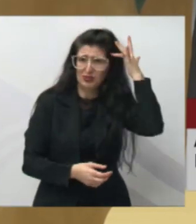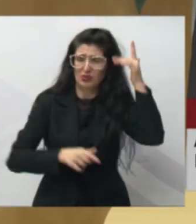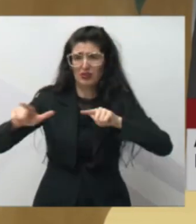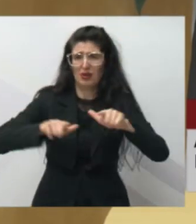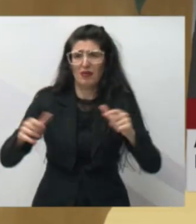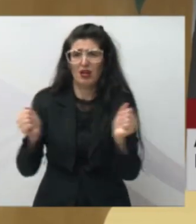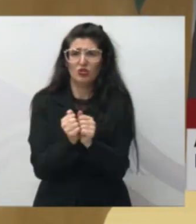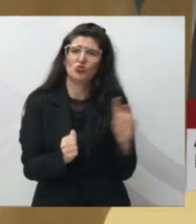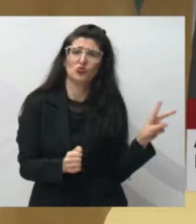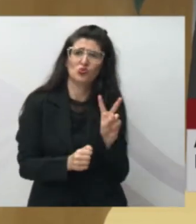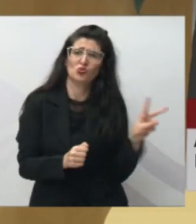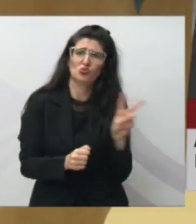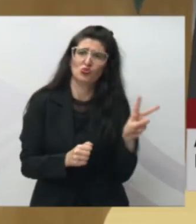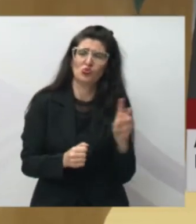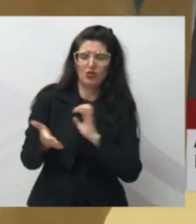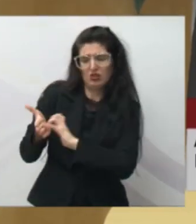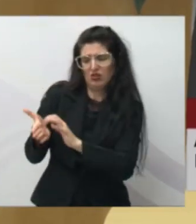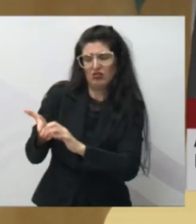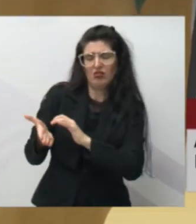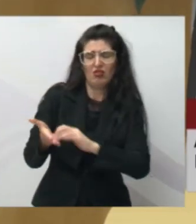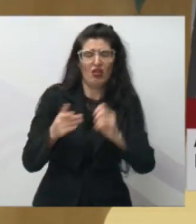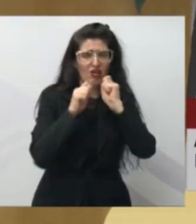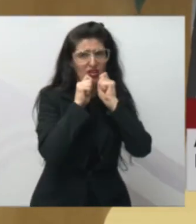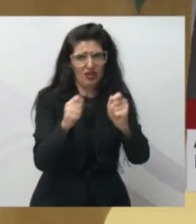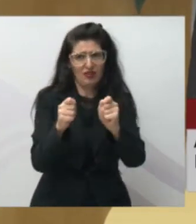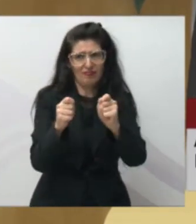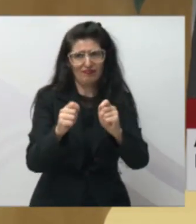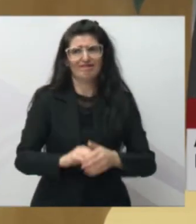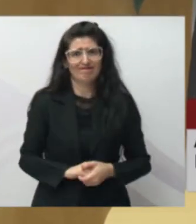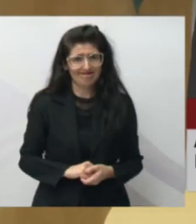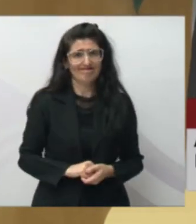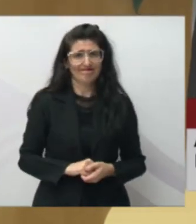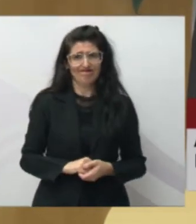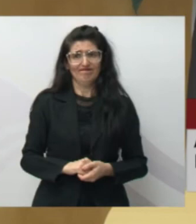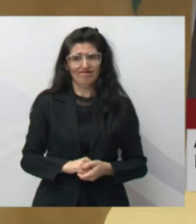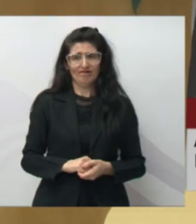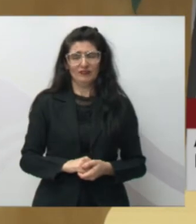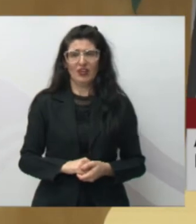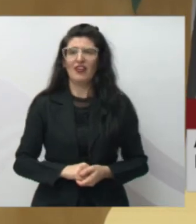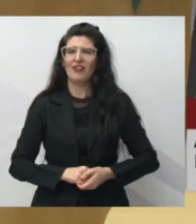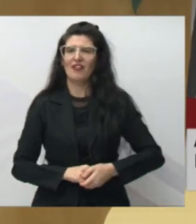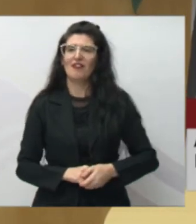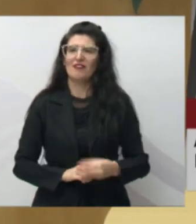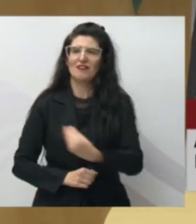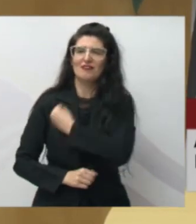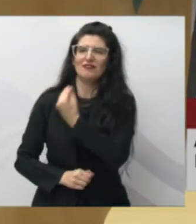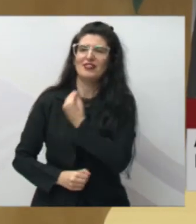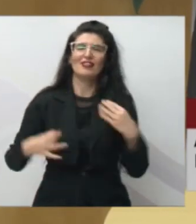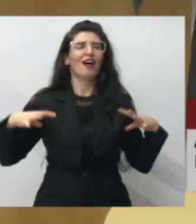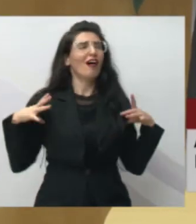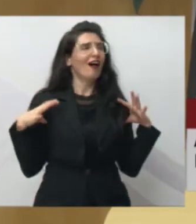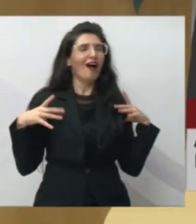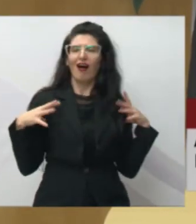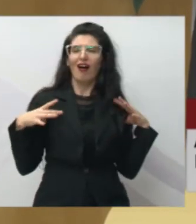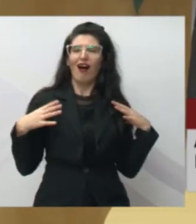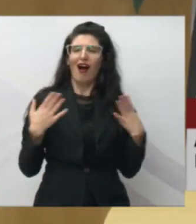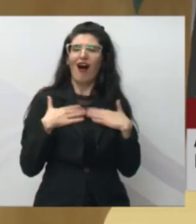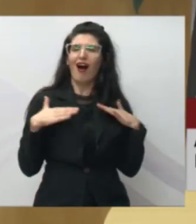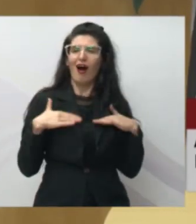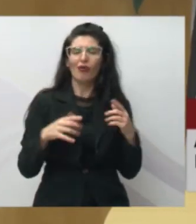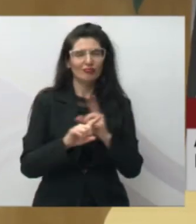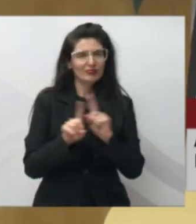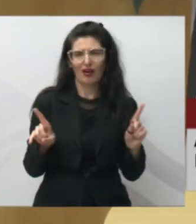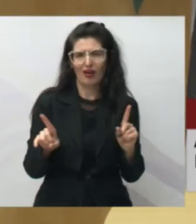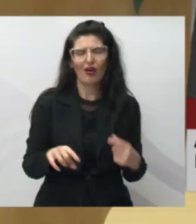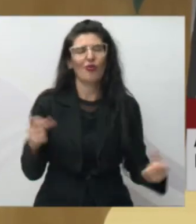que cada um deles, ninguém aqui tem uma vida tranquila, que possa ficar sem o emprego e vai ter o seu pão de cada